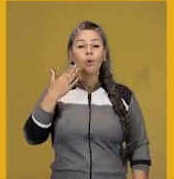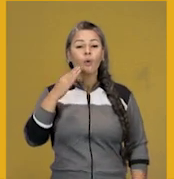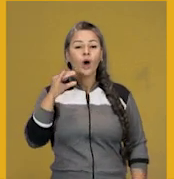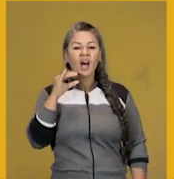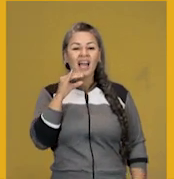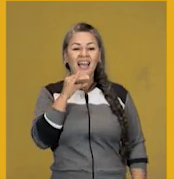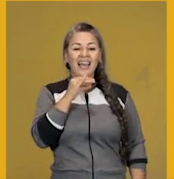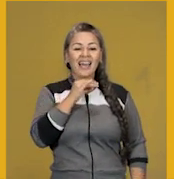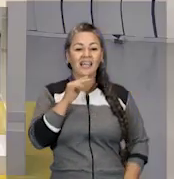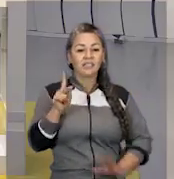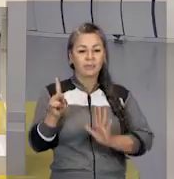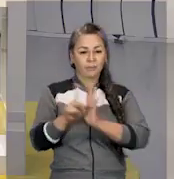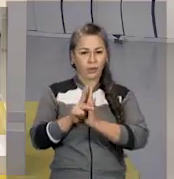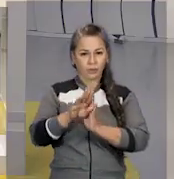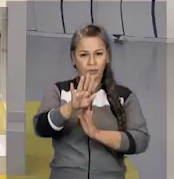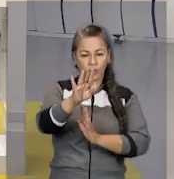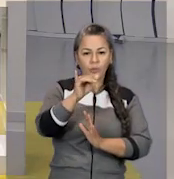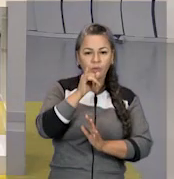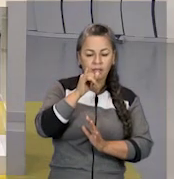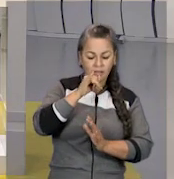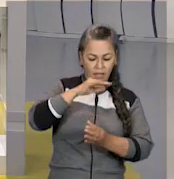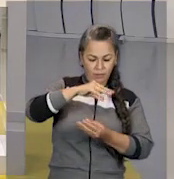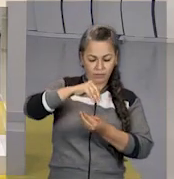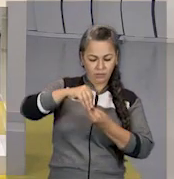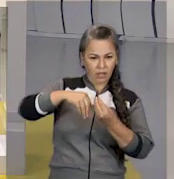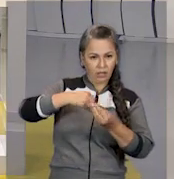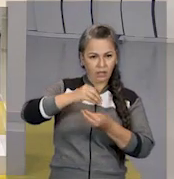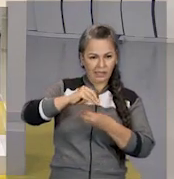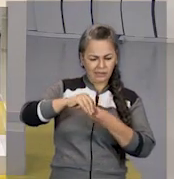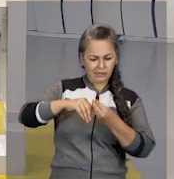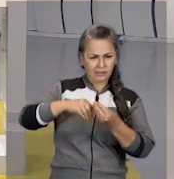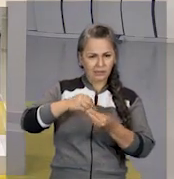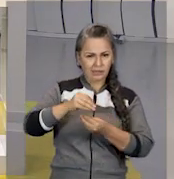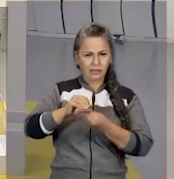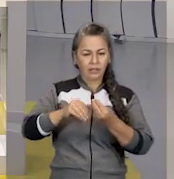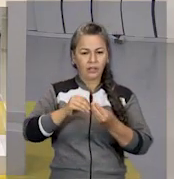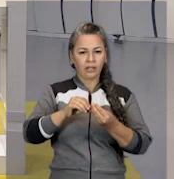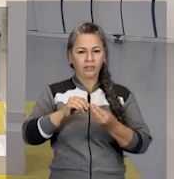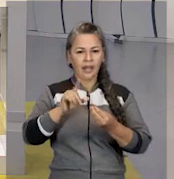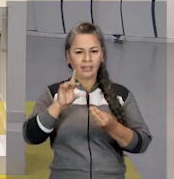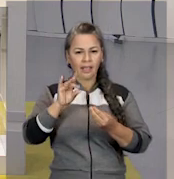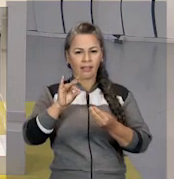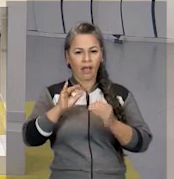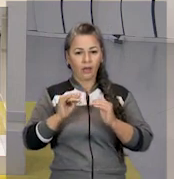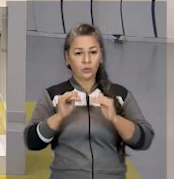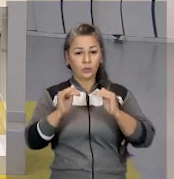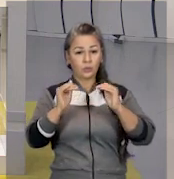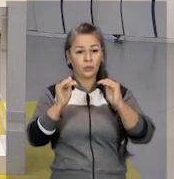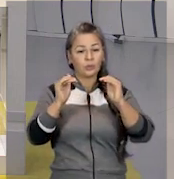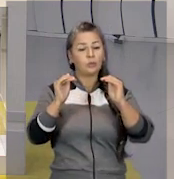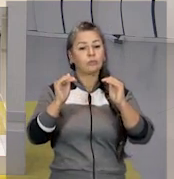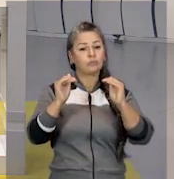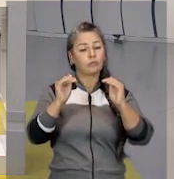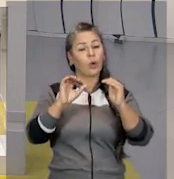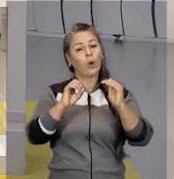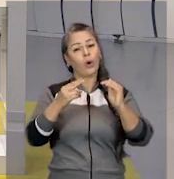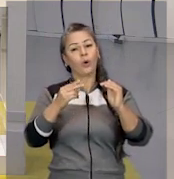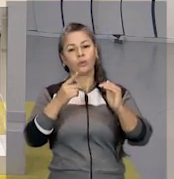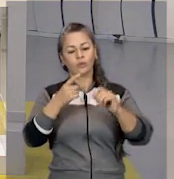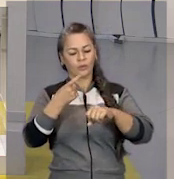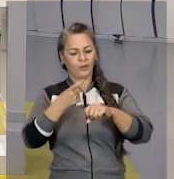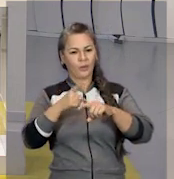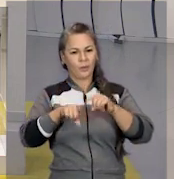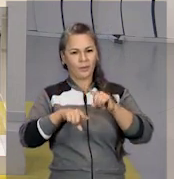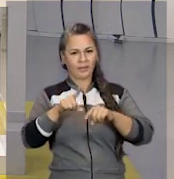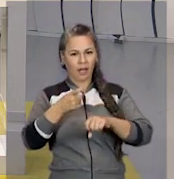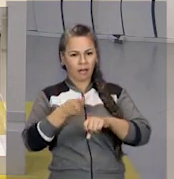Porque a substância, ela pode estar, ela pode ser uma boa condutora, mas ela pode não ser,